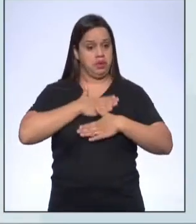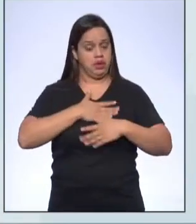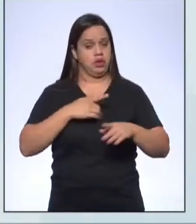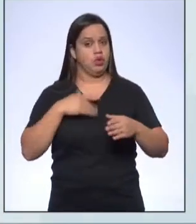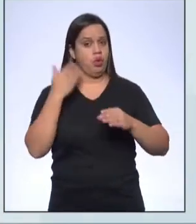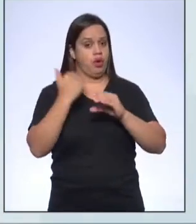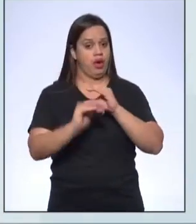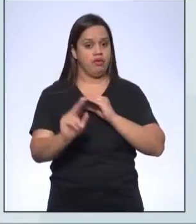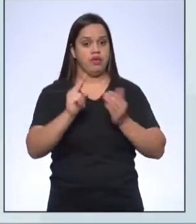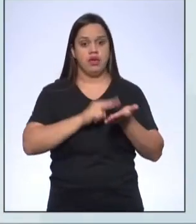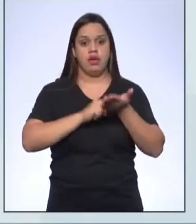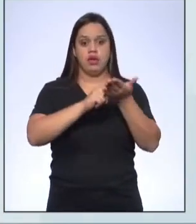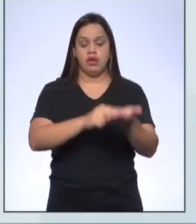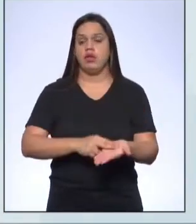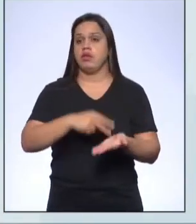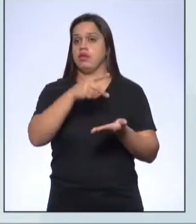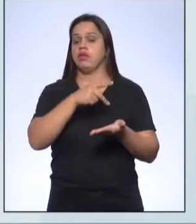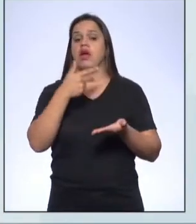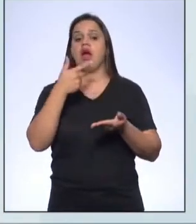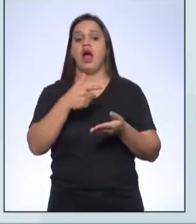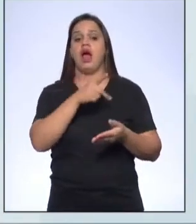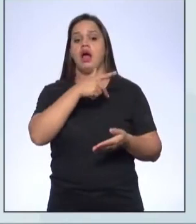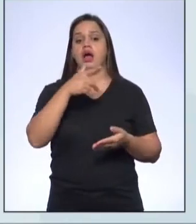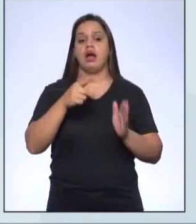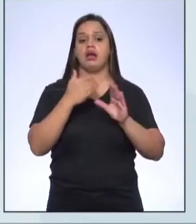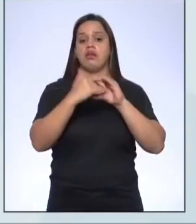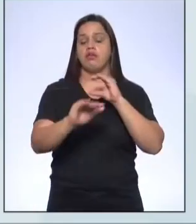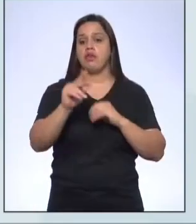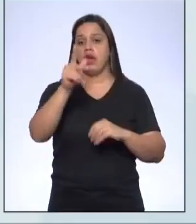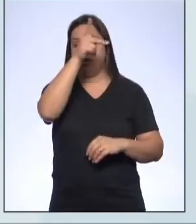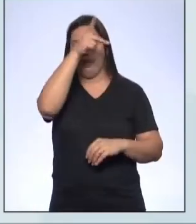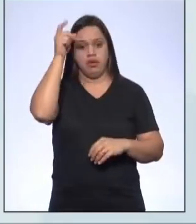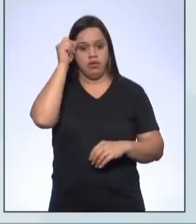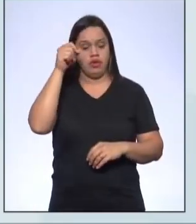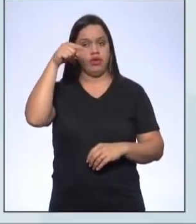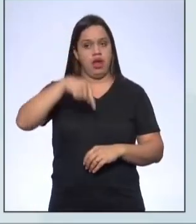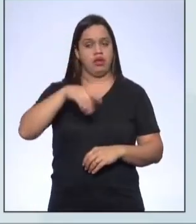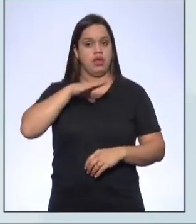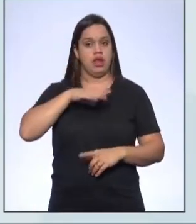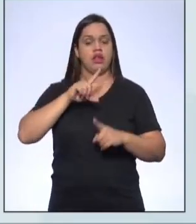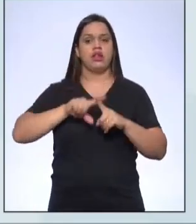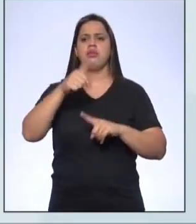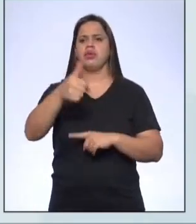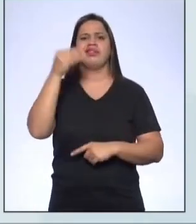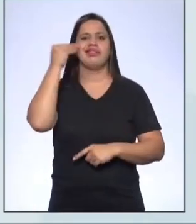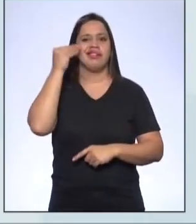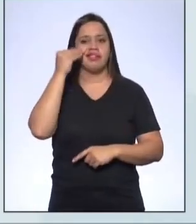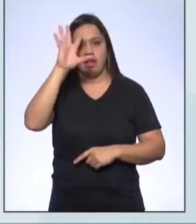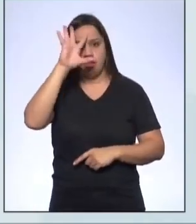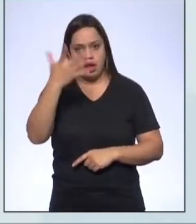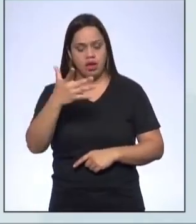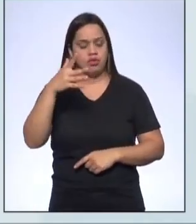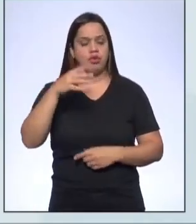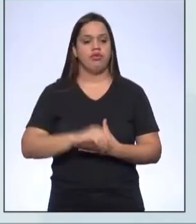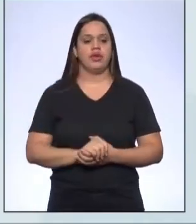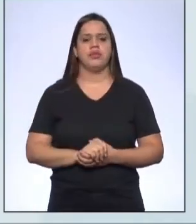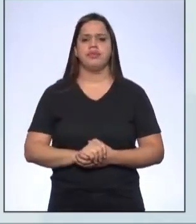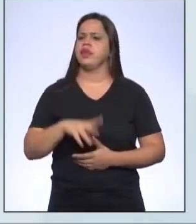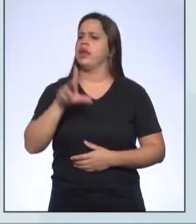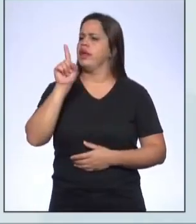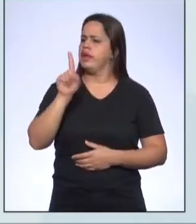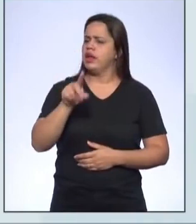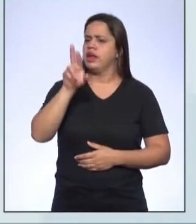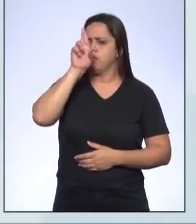desta cidade após diversas tentativas de solucionar o problema na prefeitura. Senhor prefeito, nasci e cresci